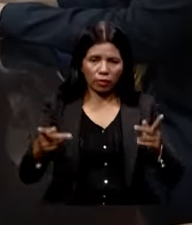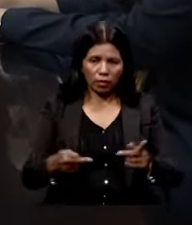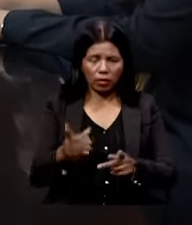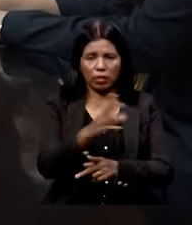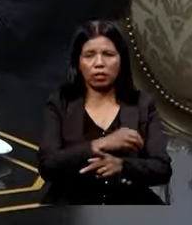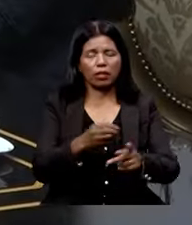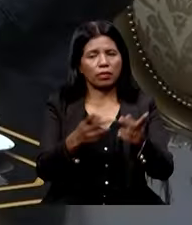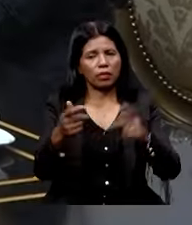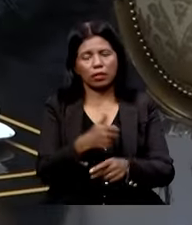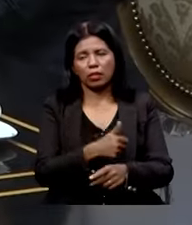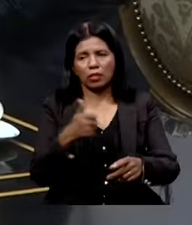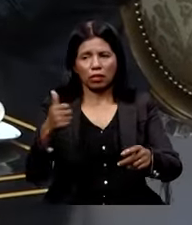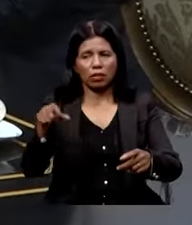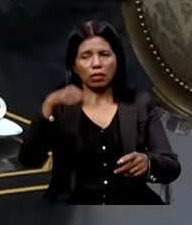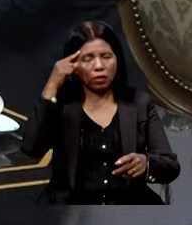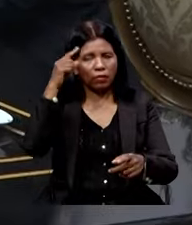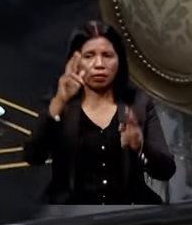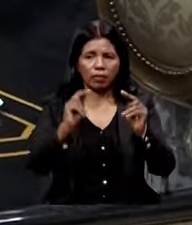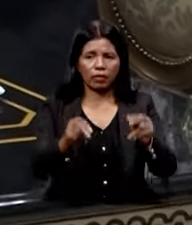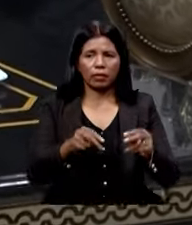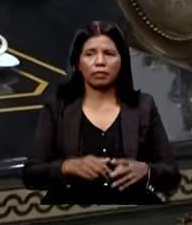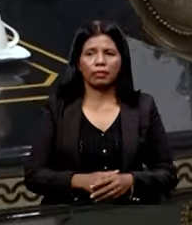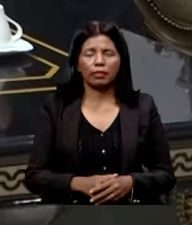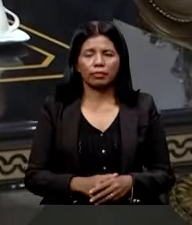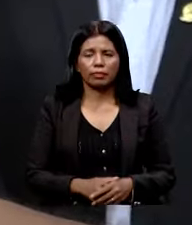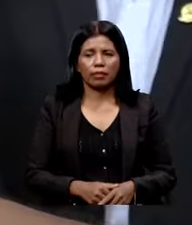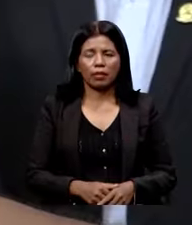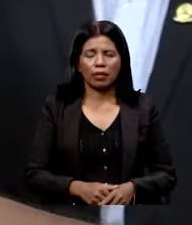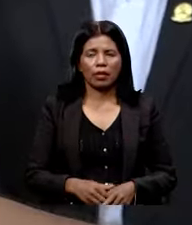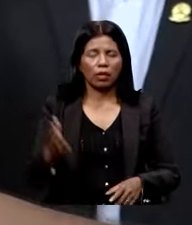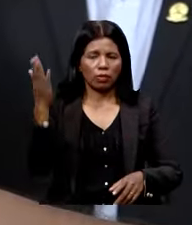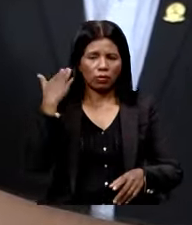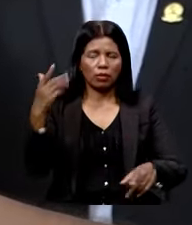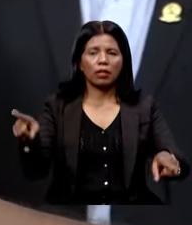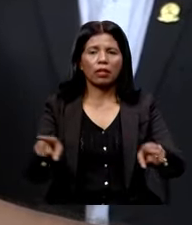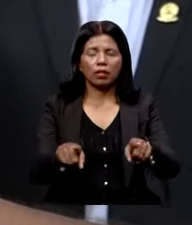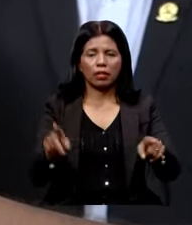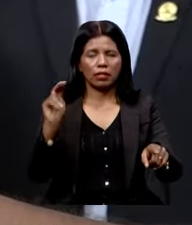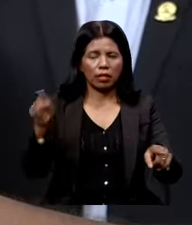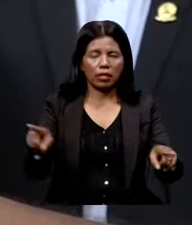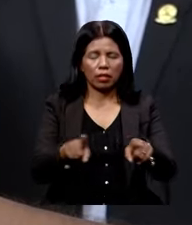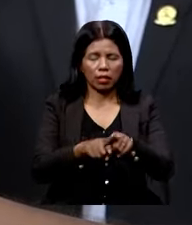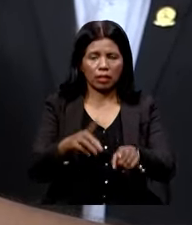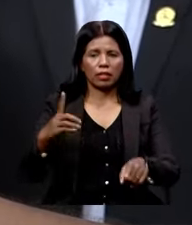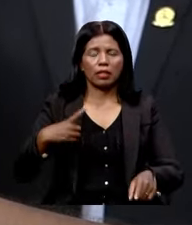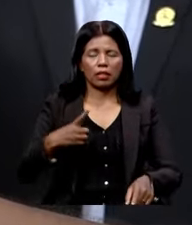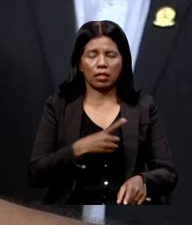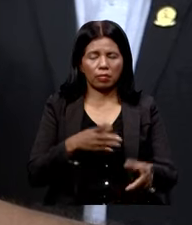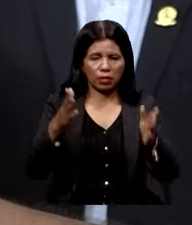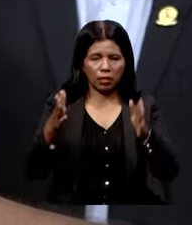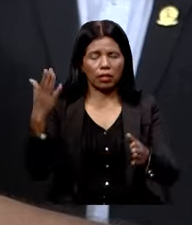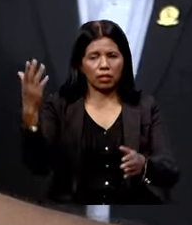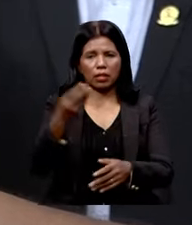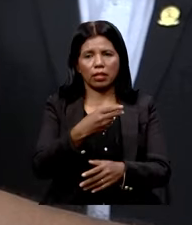moça área siracelo que nebe governo precisa. Desde o Lugnia, Hanessa, Angota de Per, e